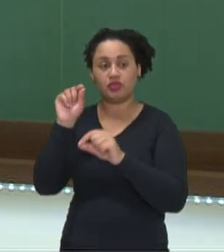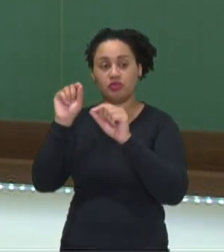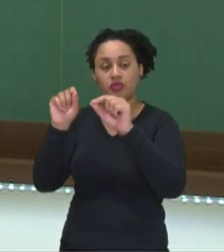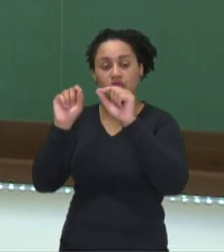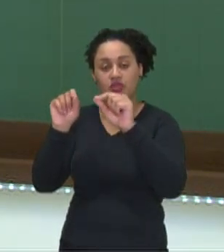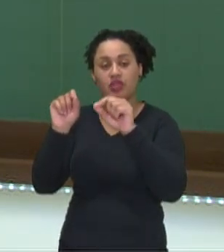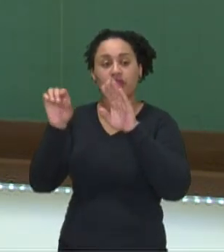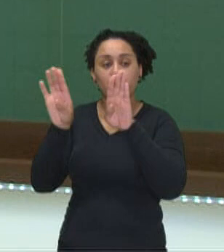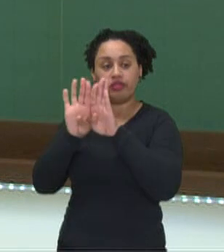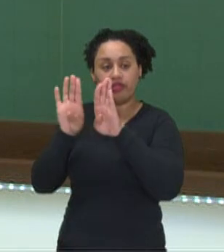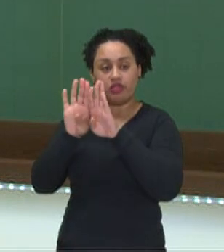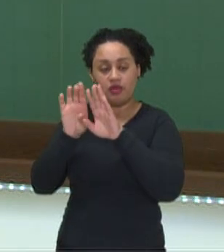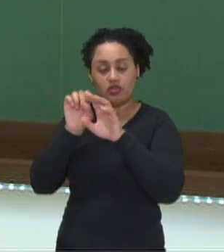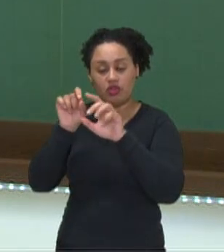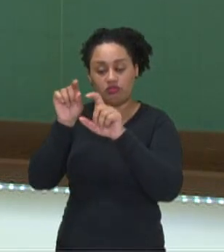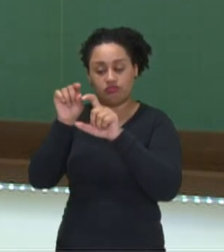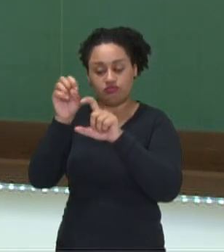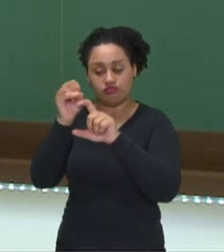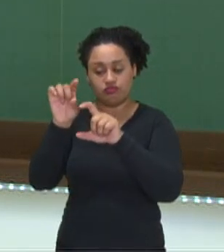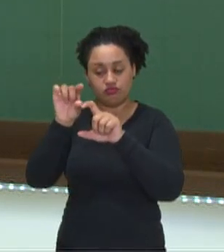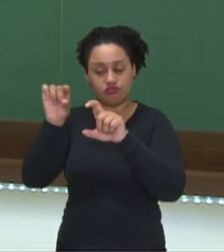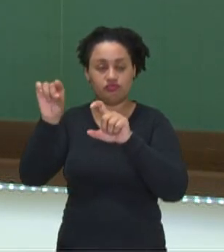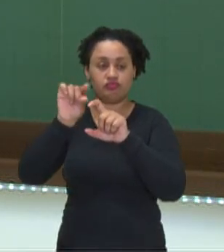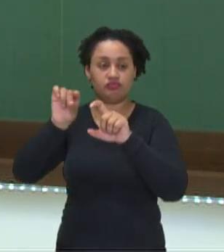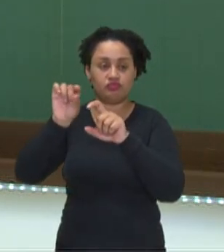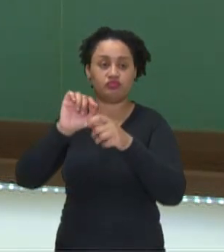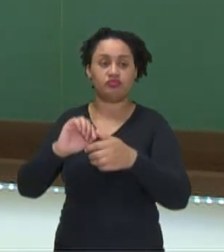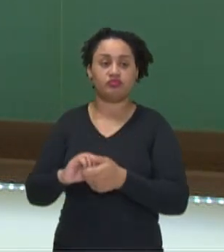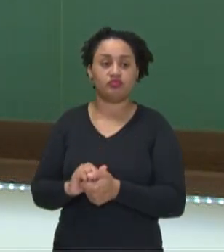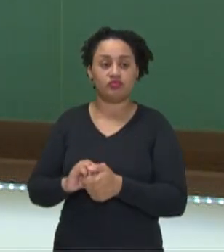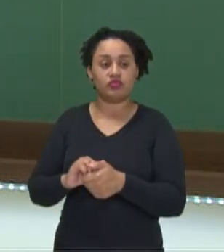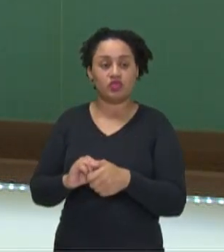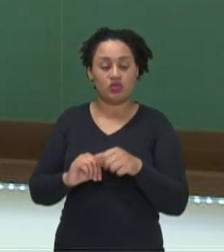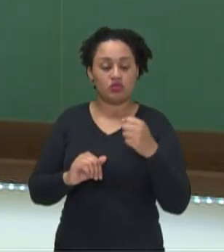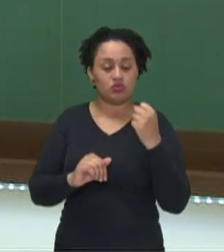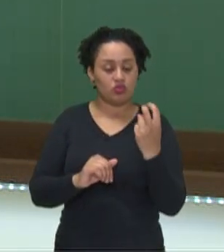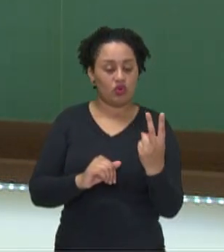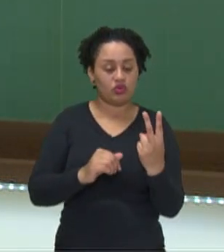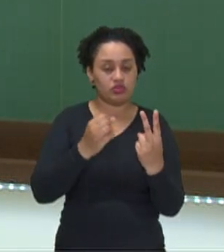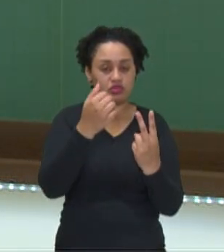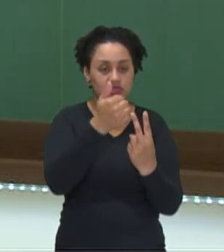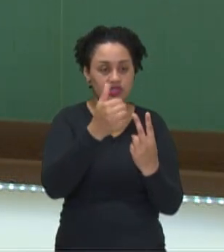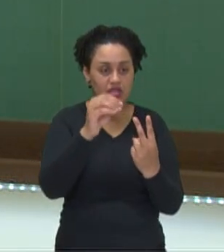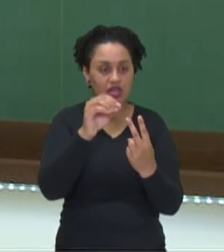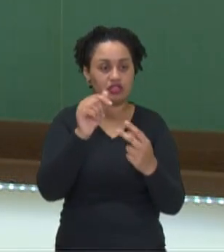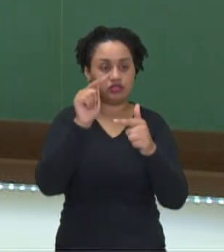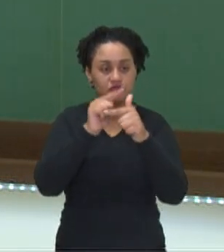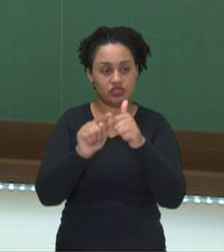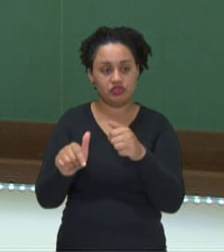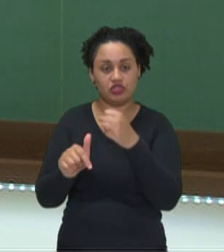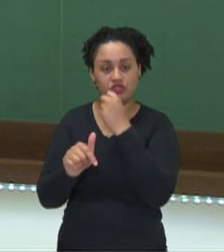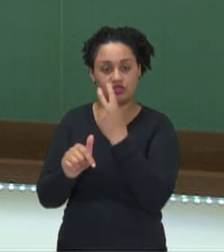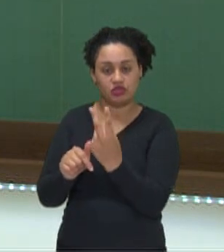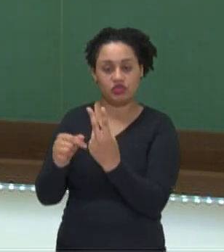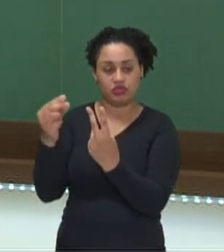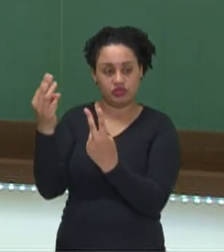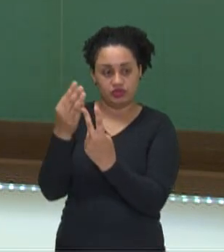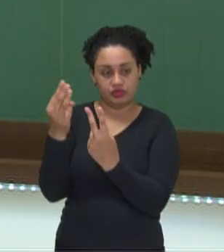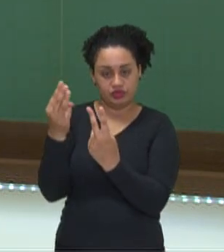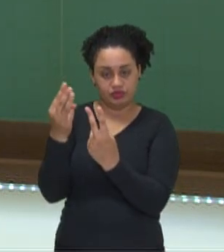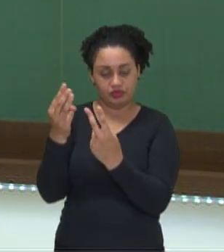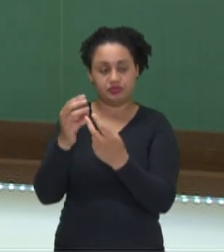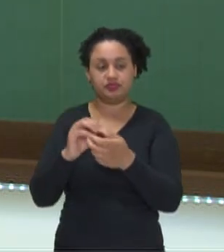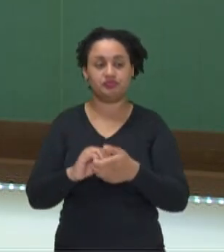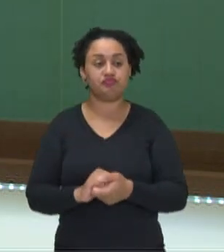a continha que está no expoente. Então, vai ficar 2 elevado a décima potência, dividido por 2 na